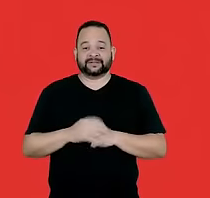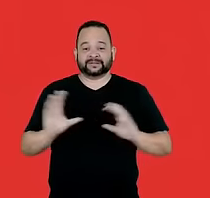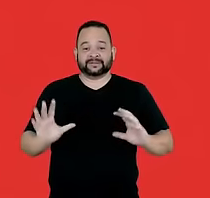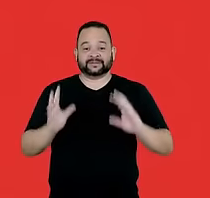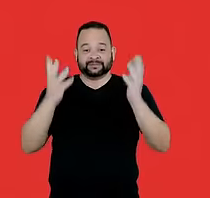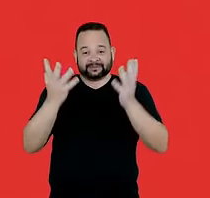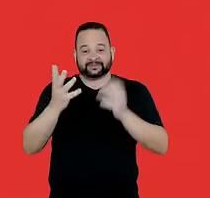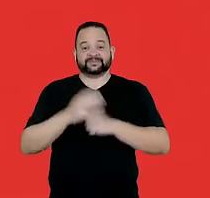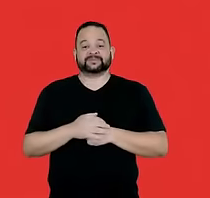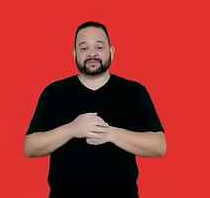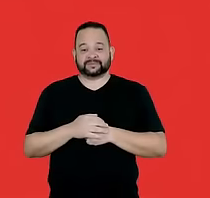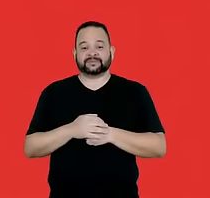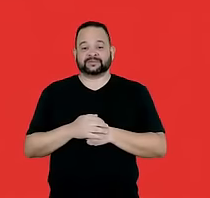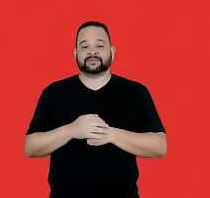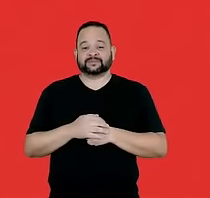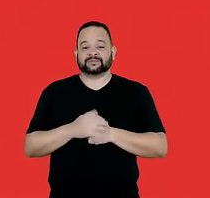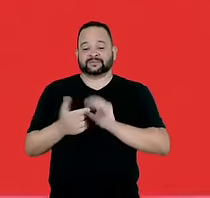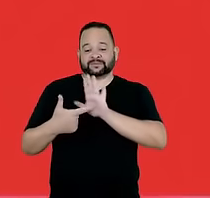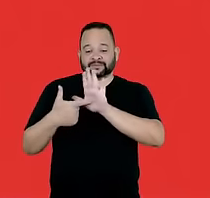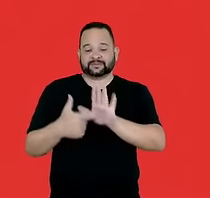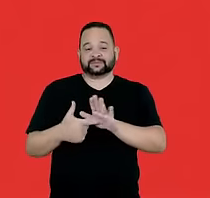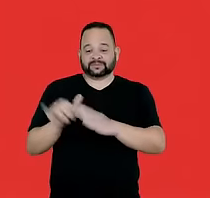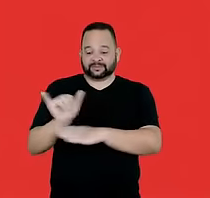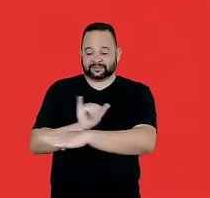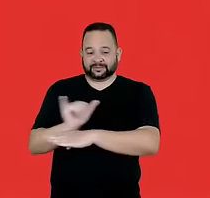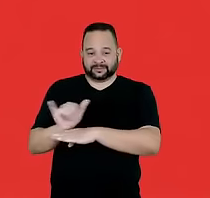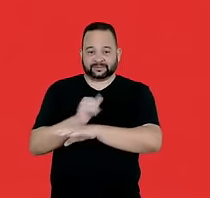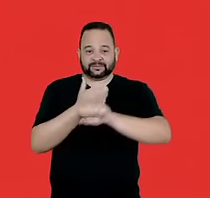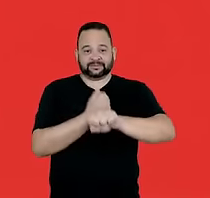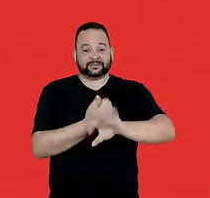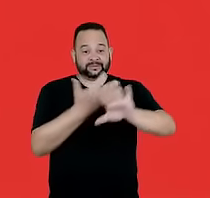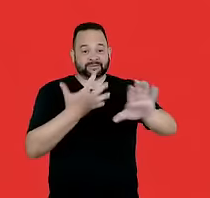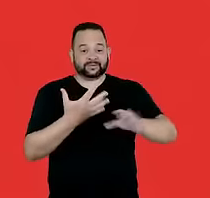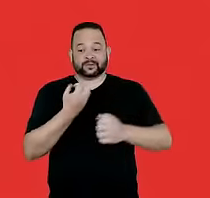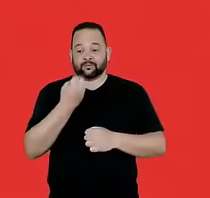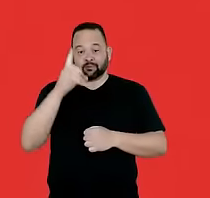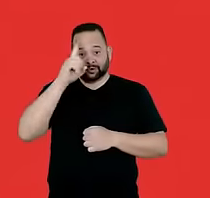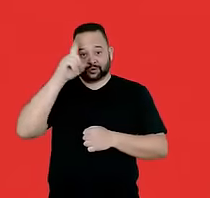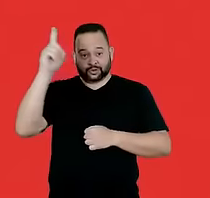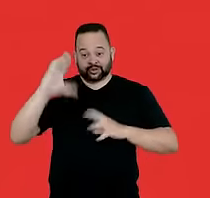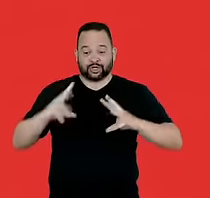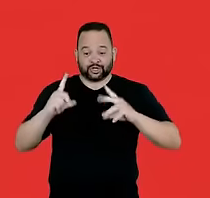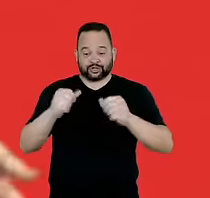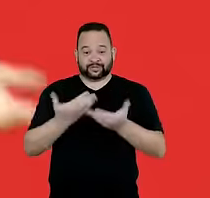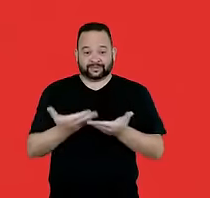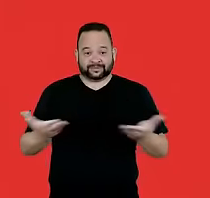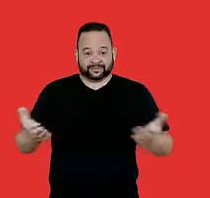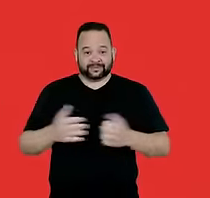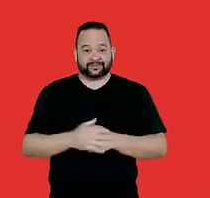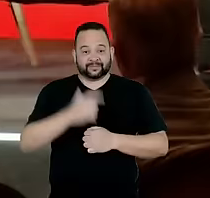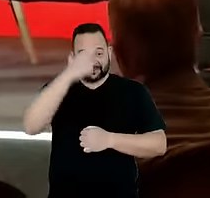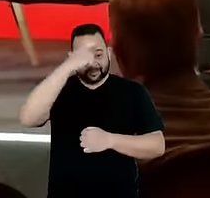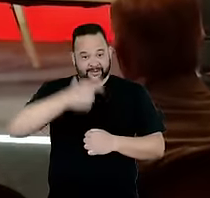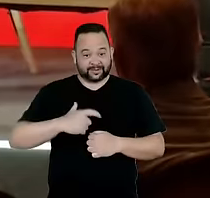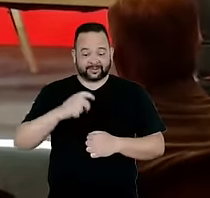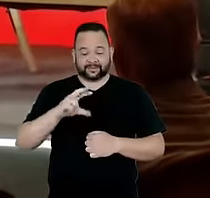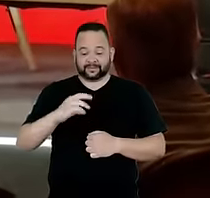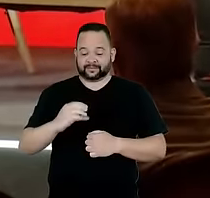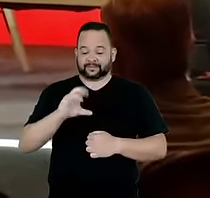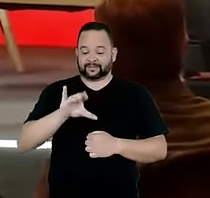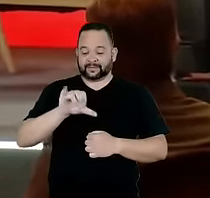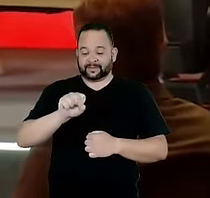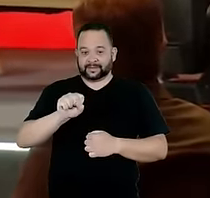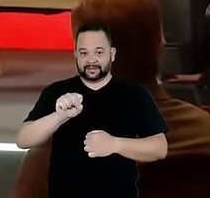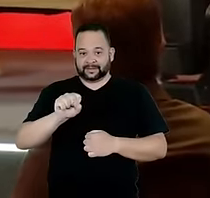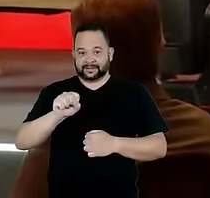pelo YouTube Bom dia a todos vocês muito obrigada eu sou a Cris Pelágio e você responsável com muito